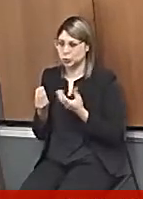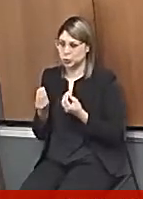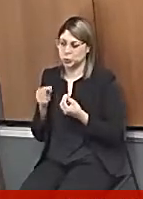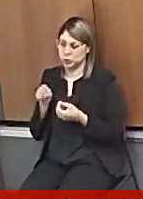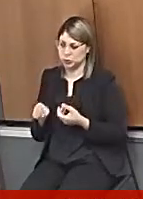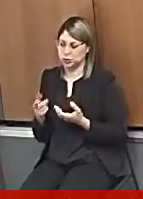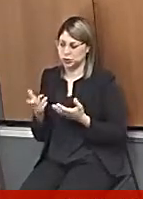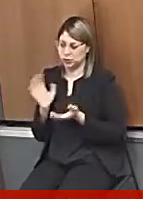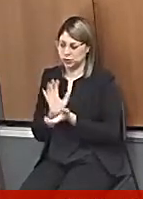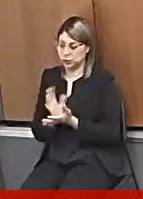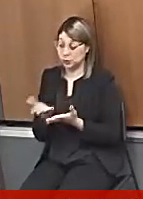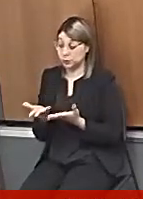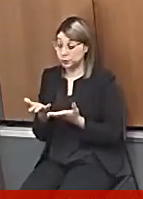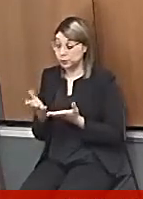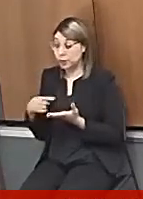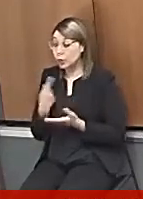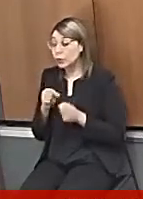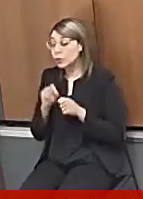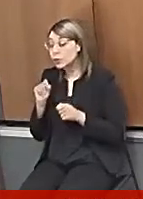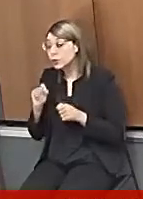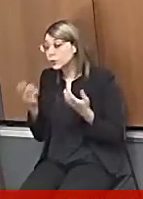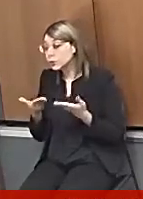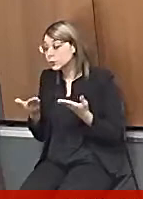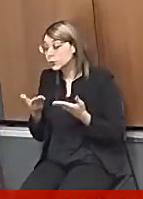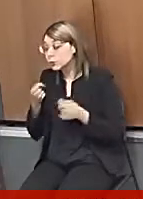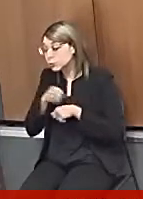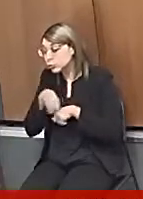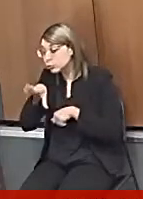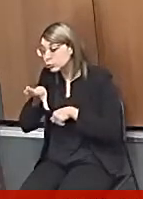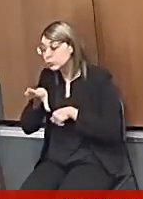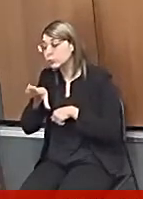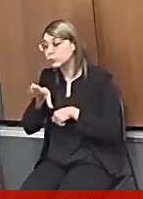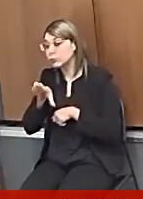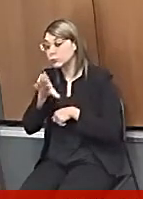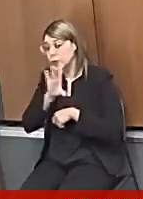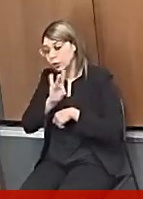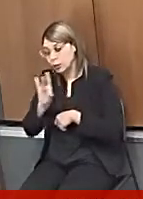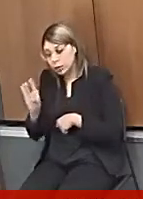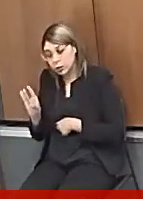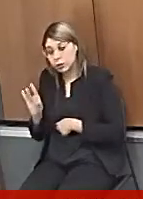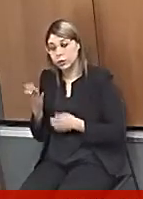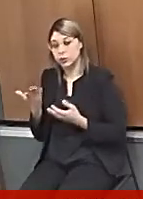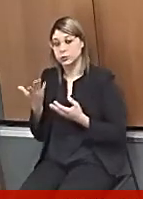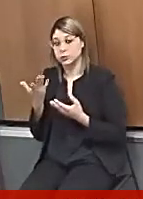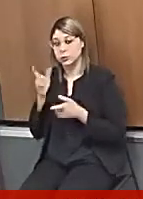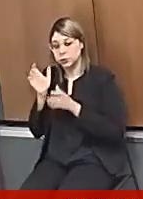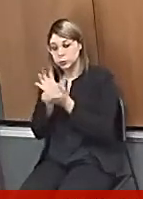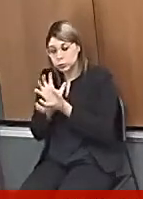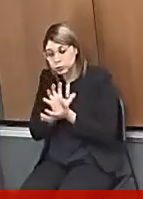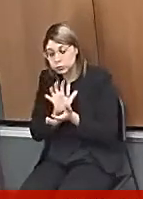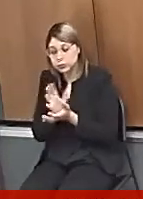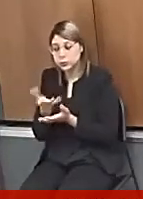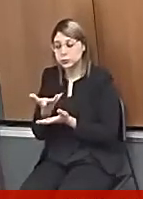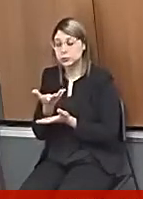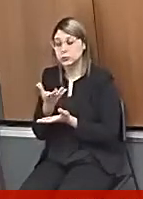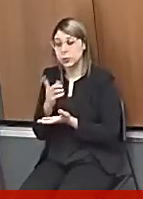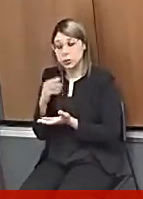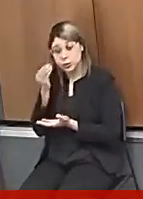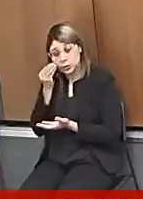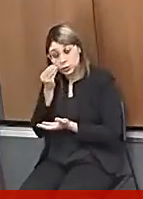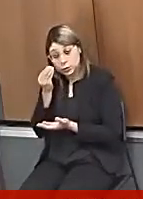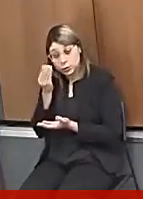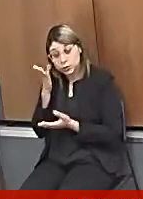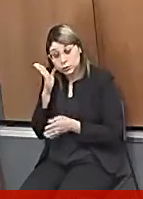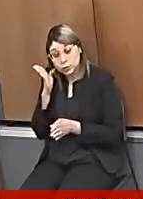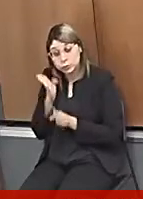e o que a gente vai fazer agora então é levar essas considerações que foram ouvidas aqui pra gente tentar encontrar um